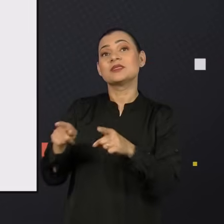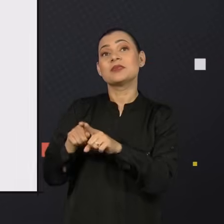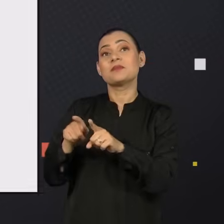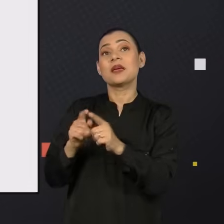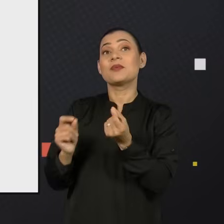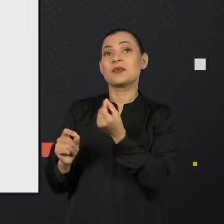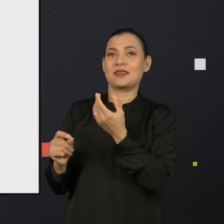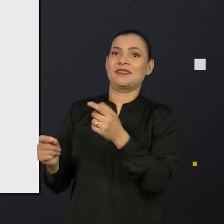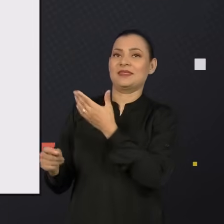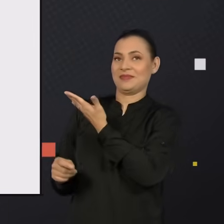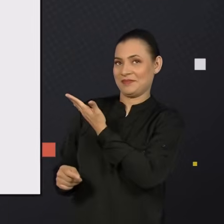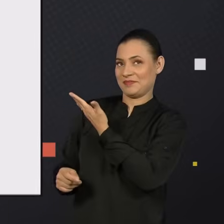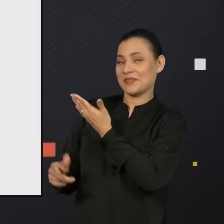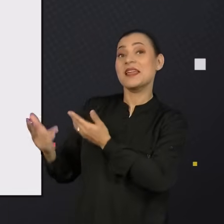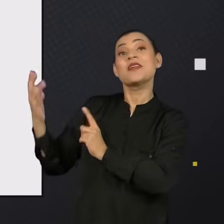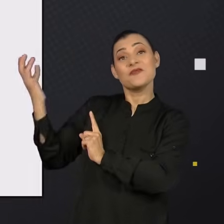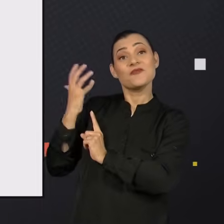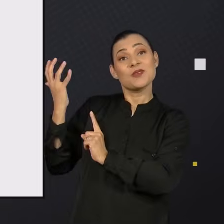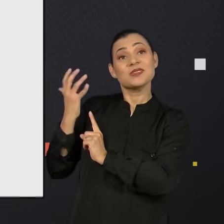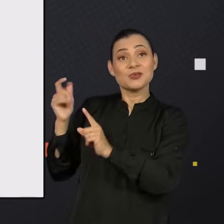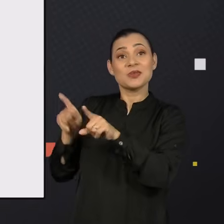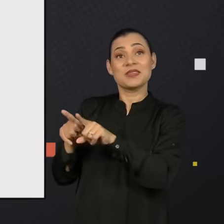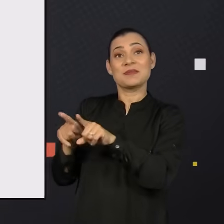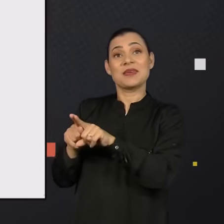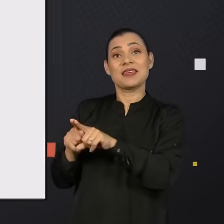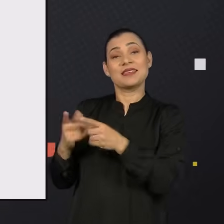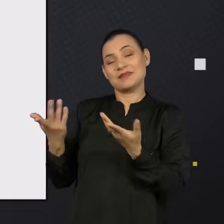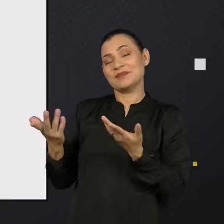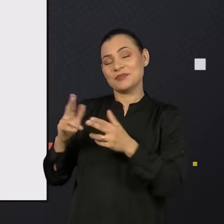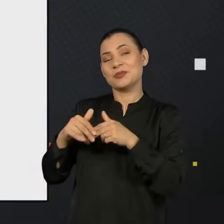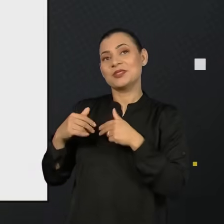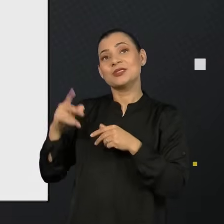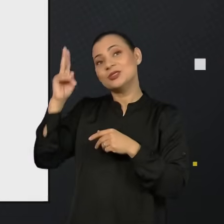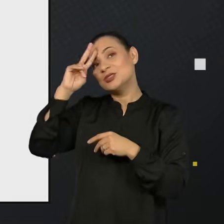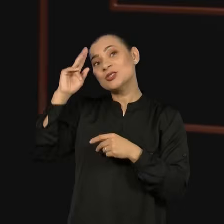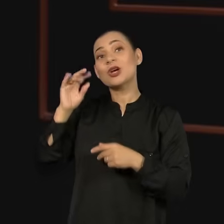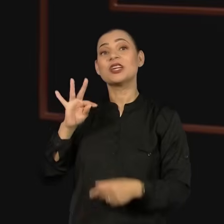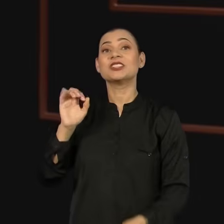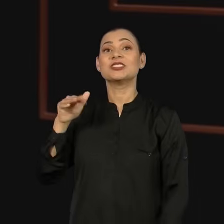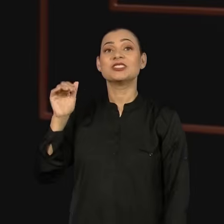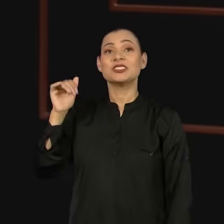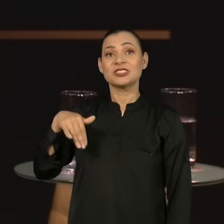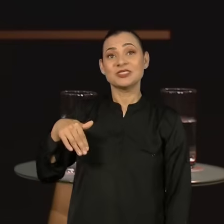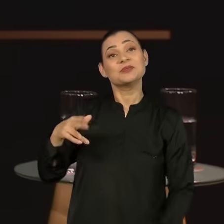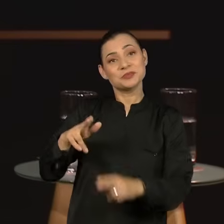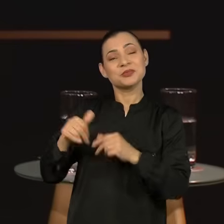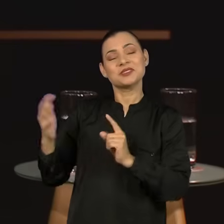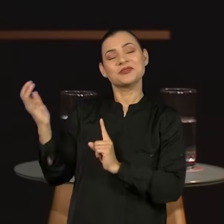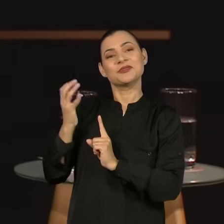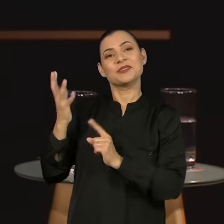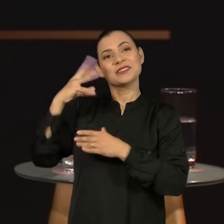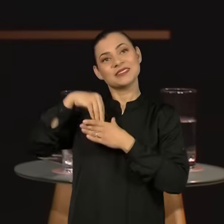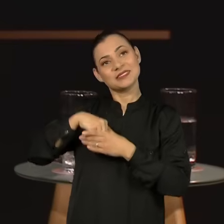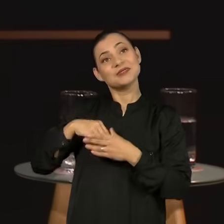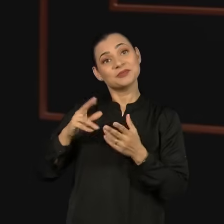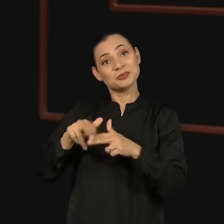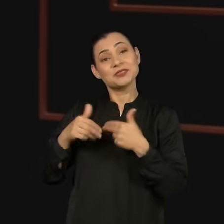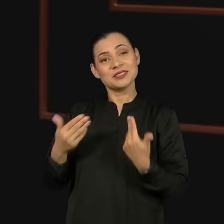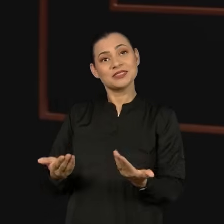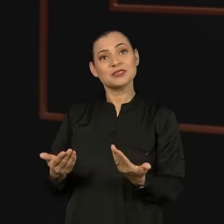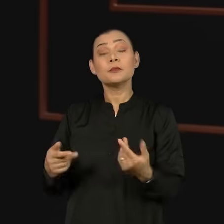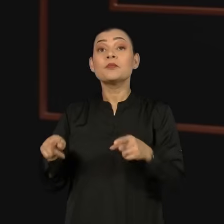inspirações. Detetives trapalhões, né, das histórias do Tintim. Foi uma das inspirações para o Foi. Tíbio e